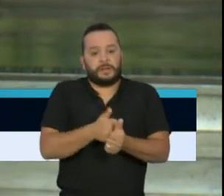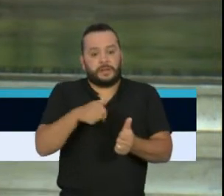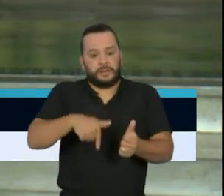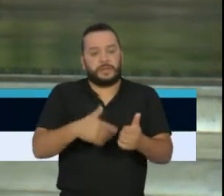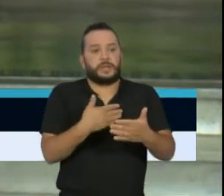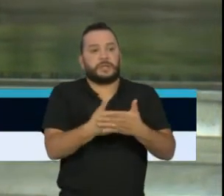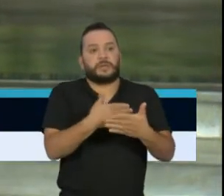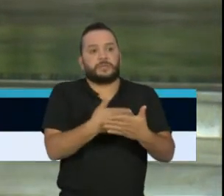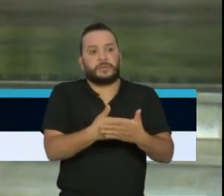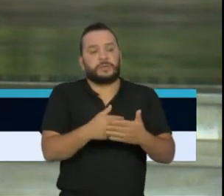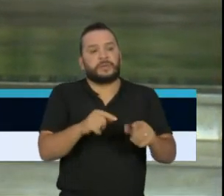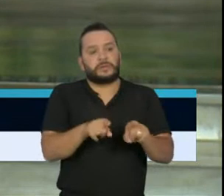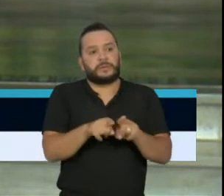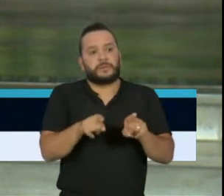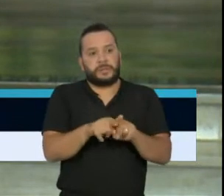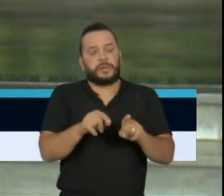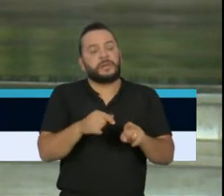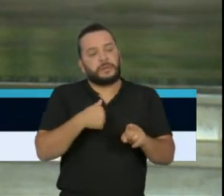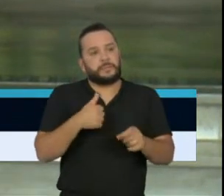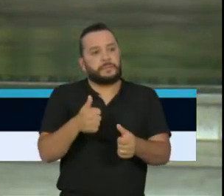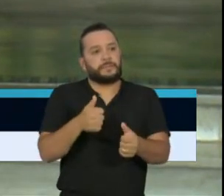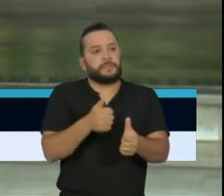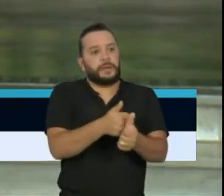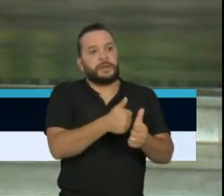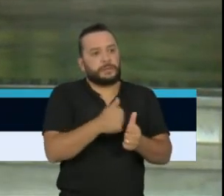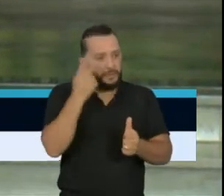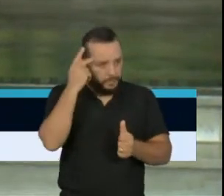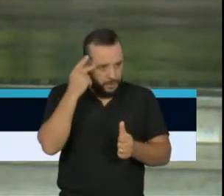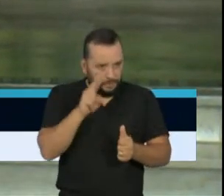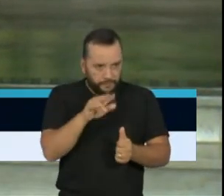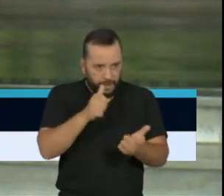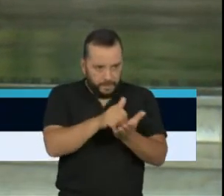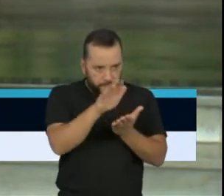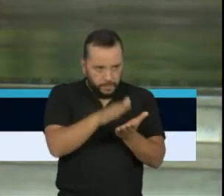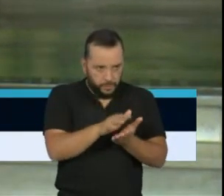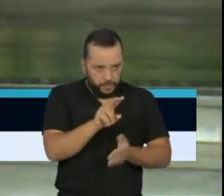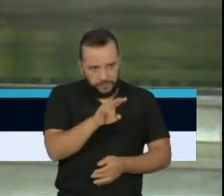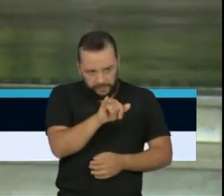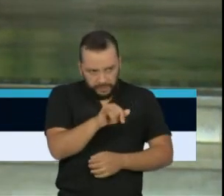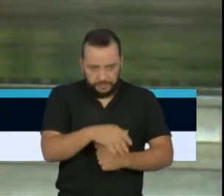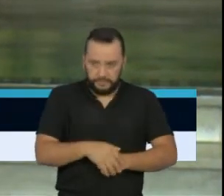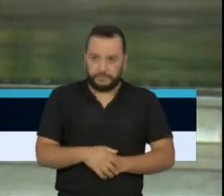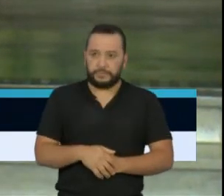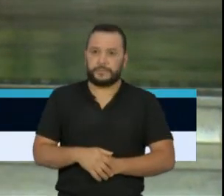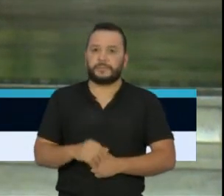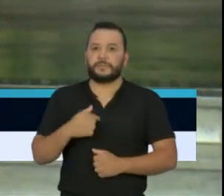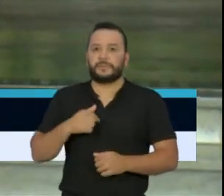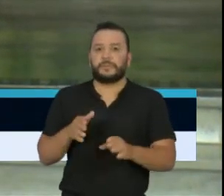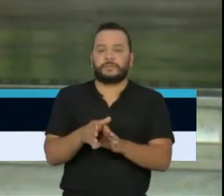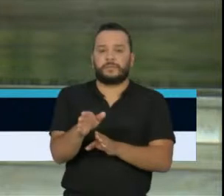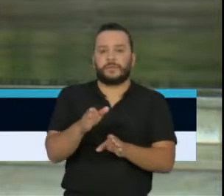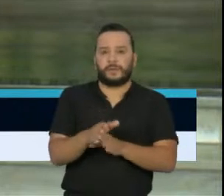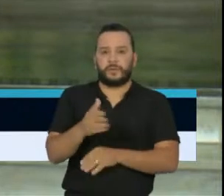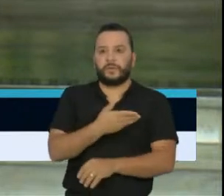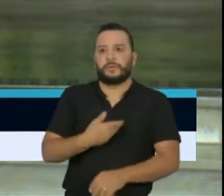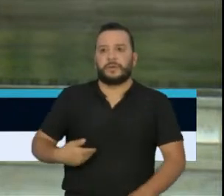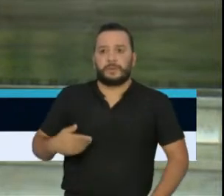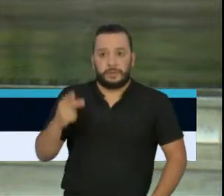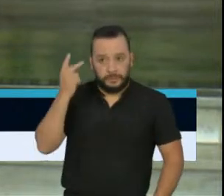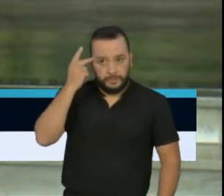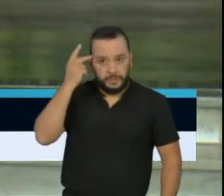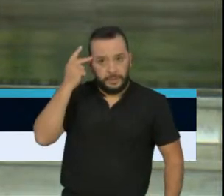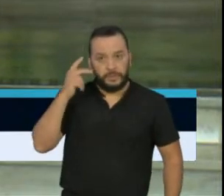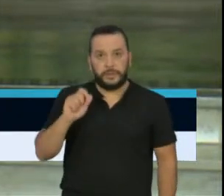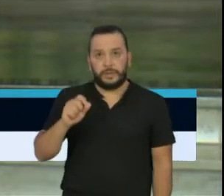regiões também do estado de São Paulo. Ícaro, obrigado pela pergunta. A orientação do governo do estado de São Paulo é para que nenhum município